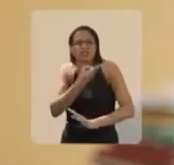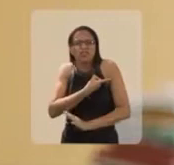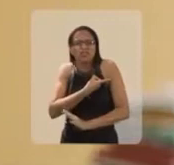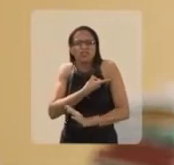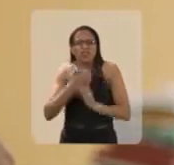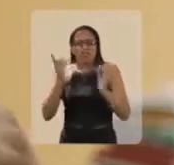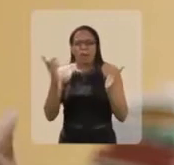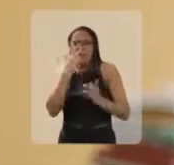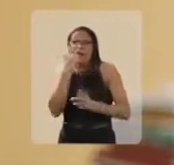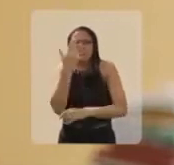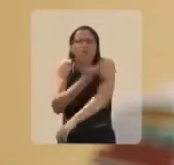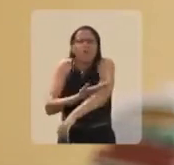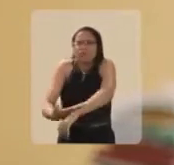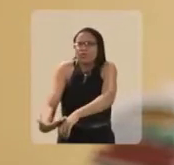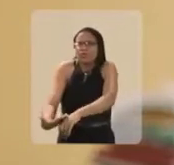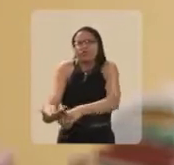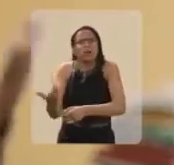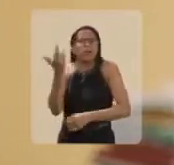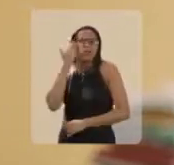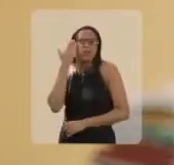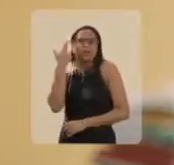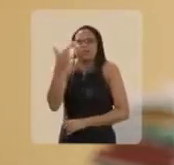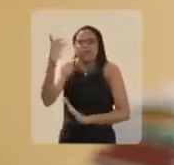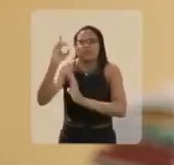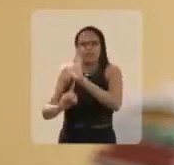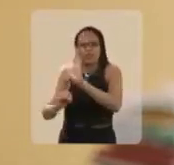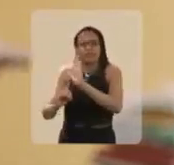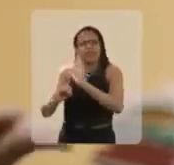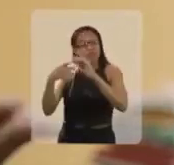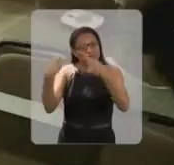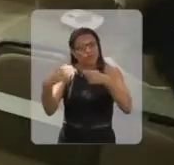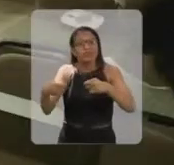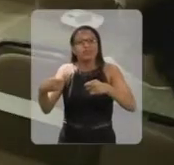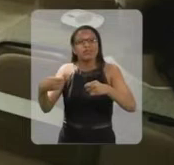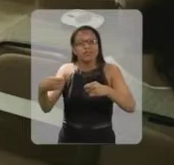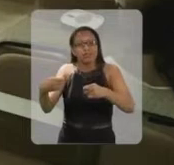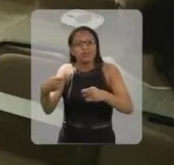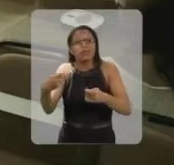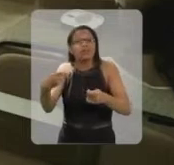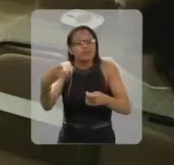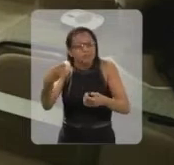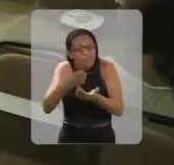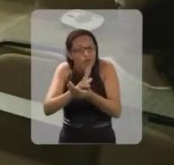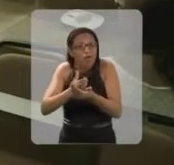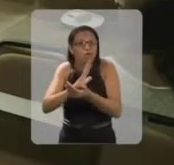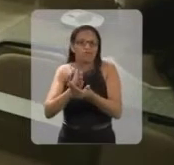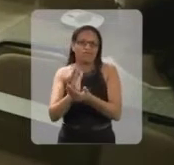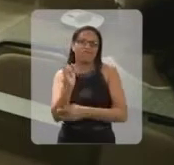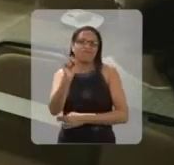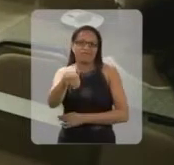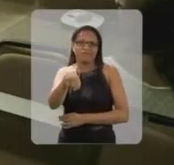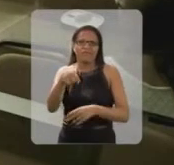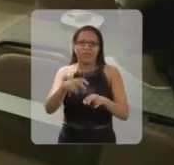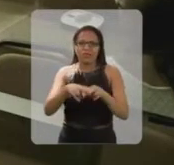ter direito negado, parece que faz parte da paisagem. Então a gente precisa criar esse incômodo. Desse modo, para que a política pública